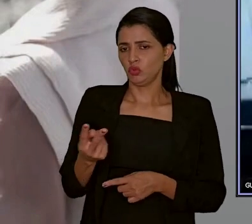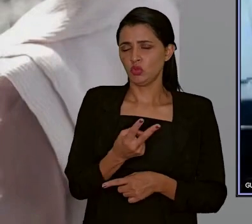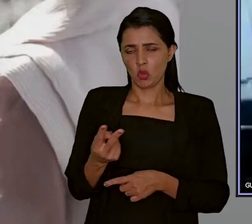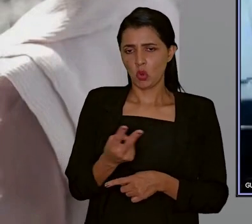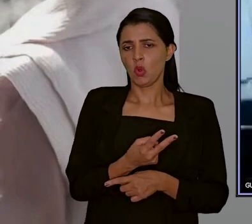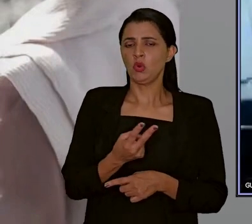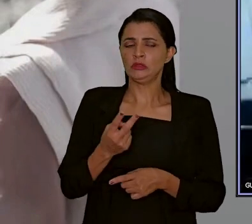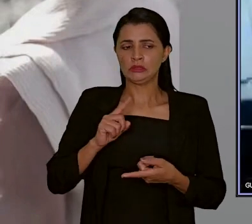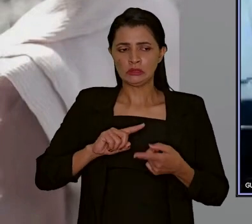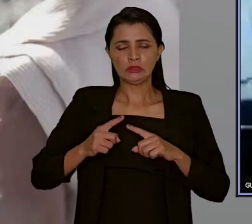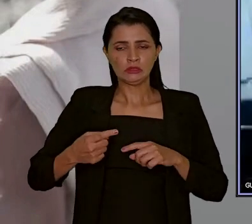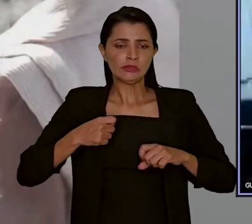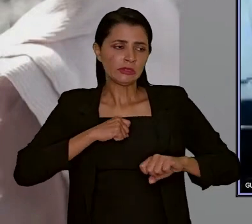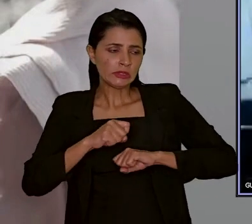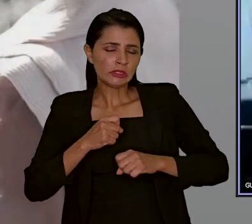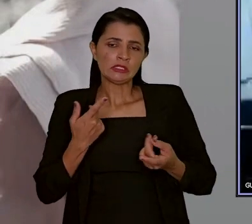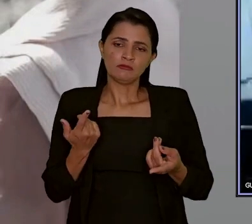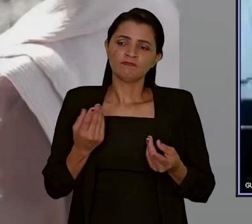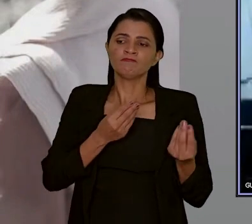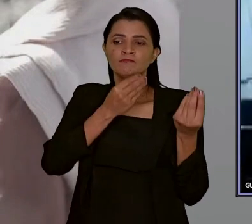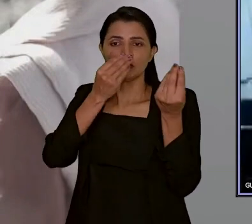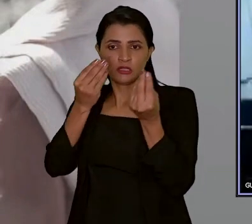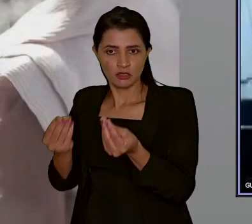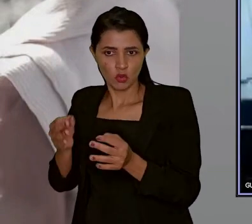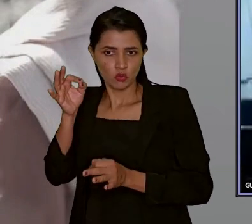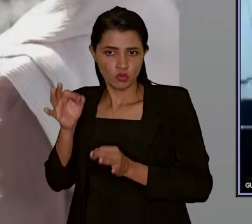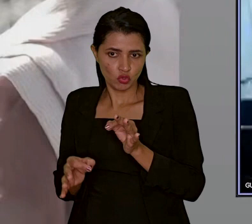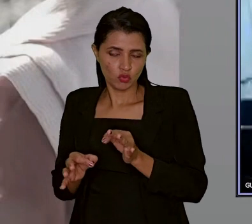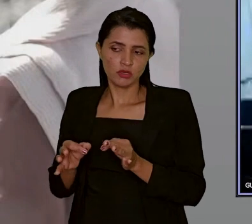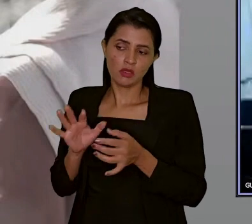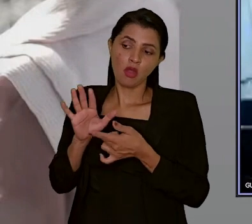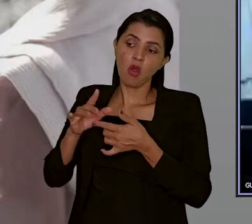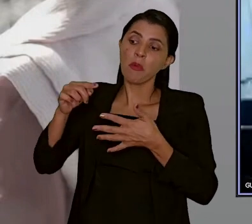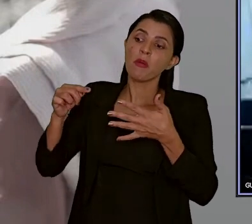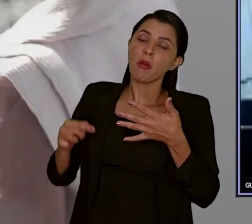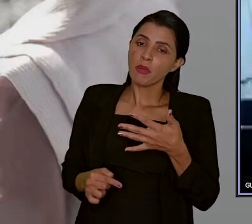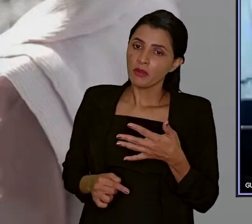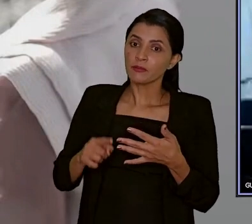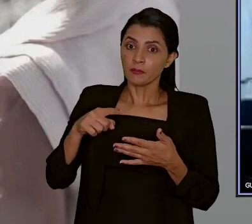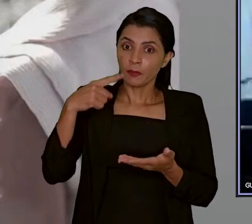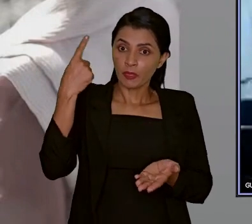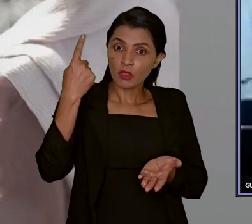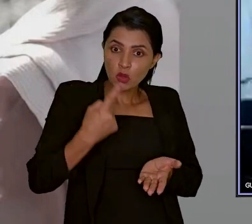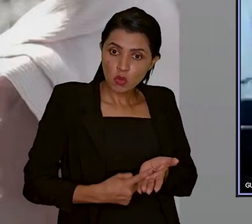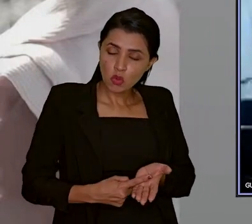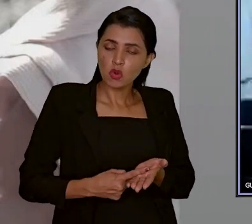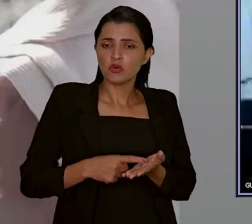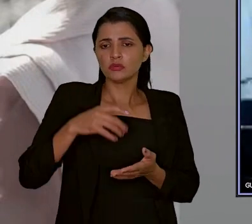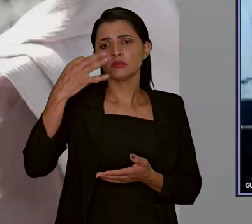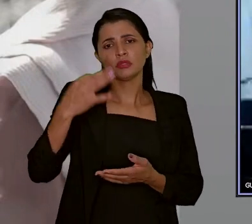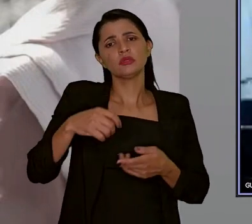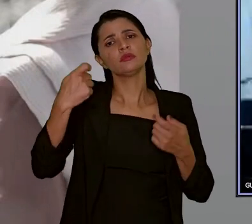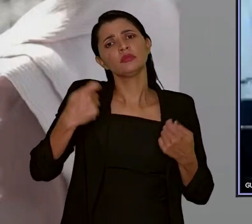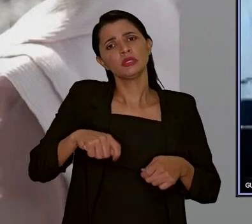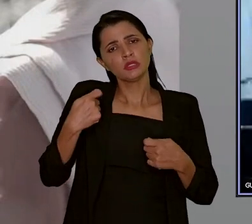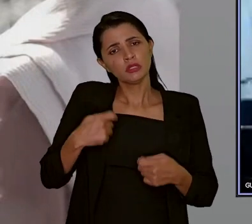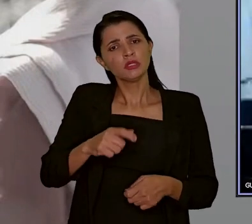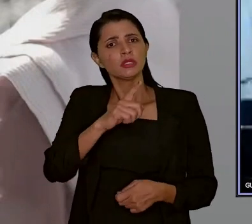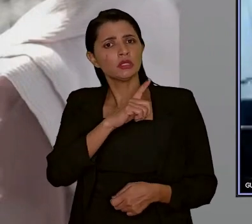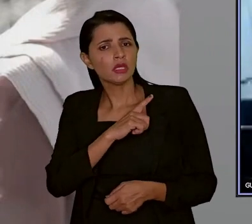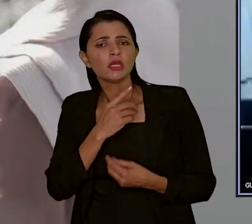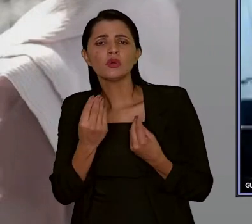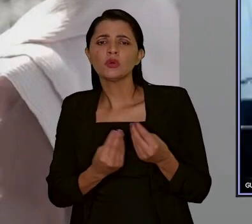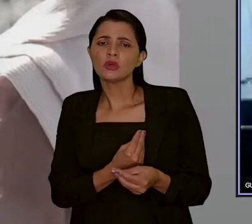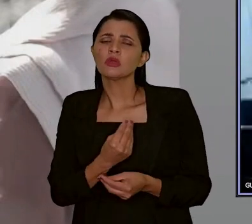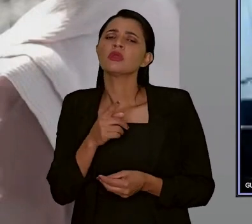e, portanto, trouxeram ao juiz federal. E, para esse acordo, é obviamente necessário que haja a